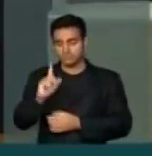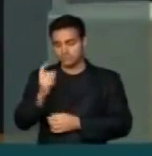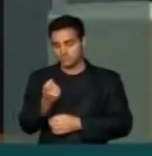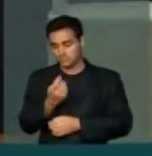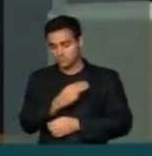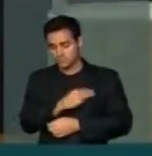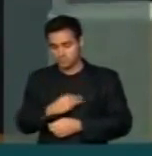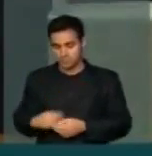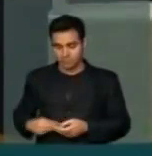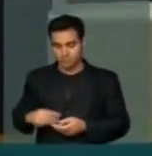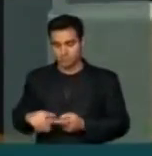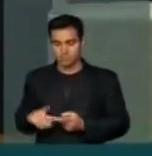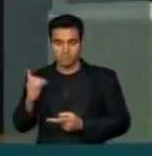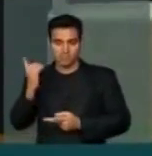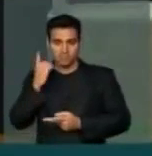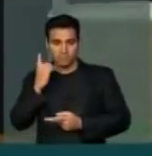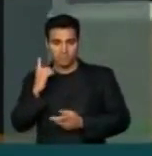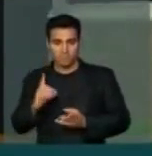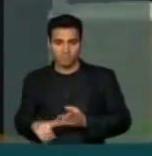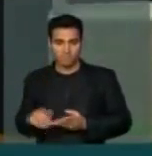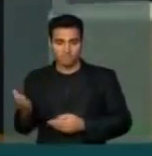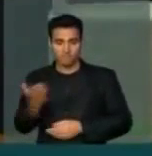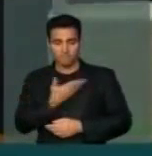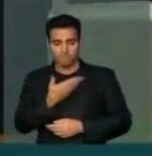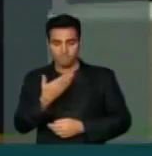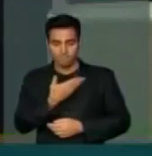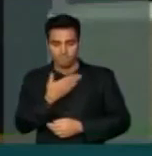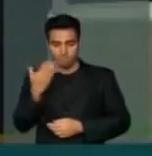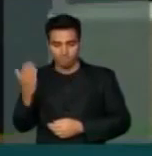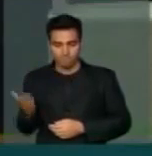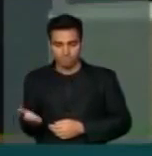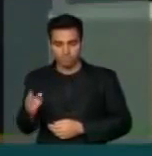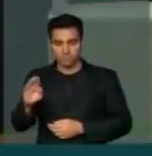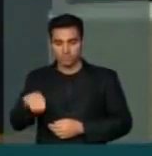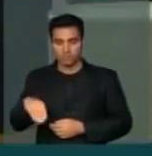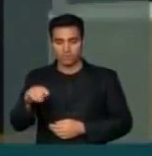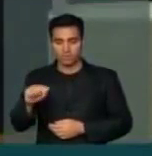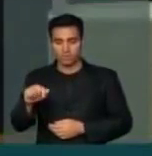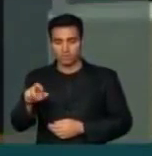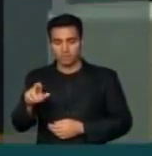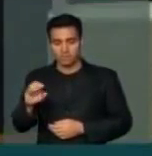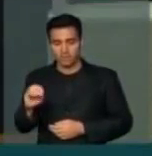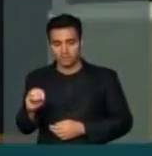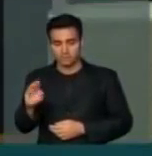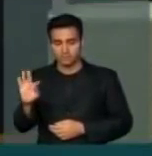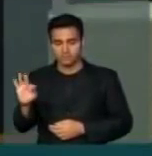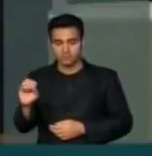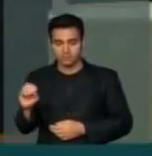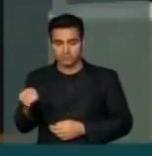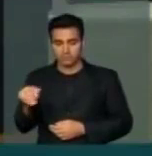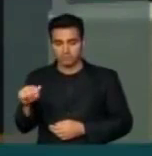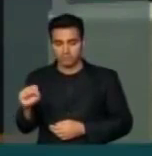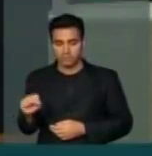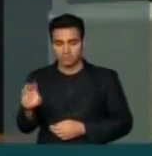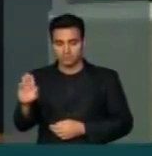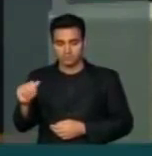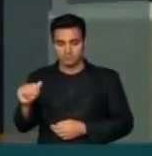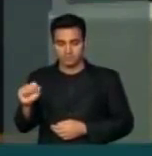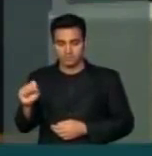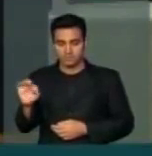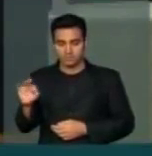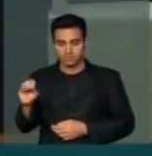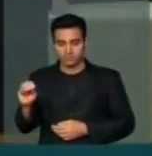ex-ministro, deputado, amigo Márcio Tomás Bastos, que nos deixa também estender essas